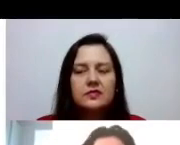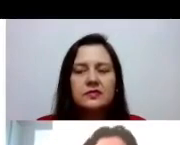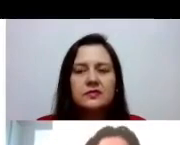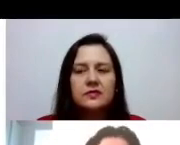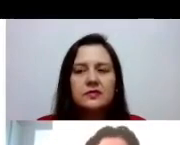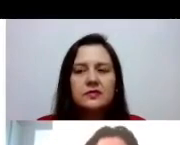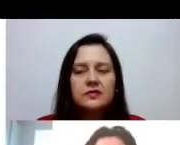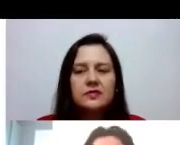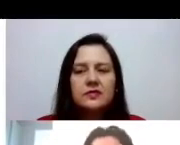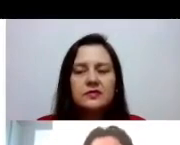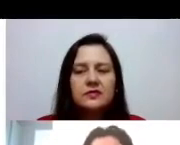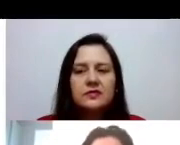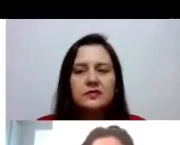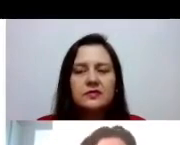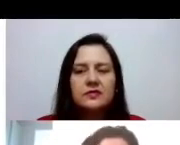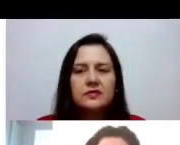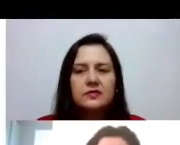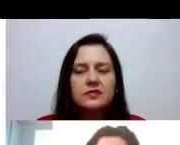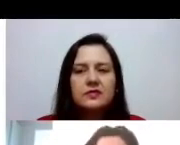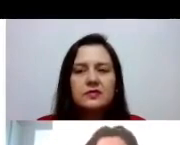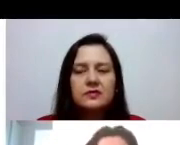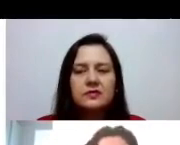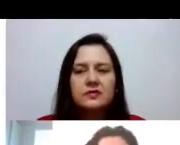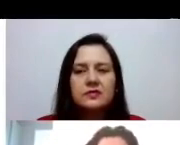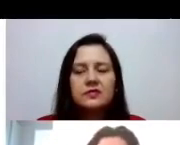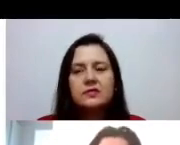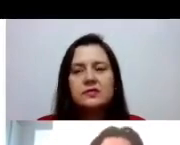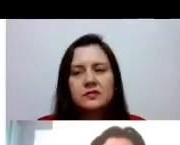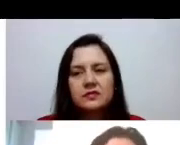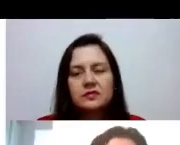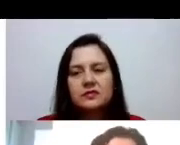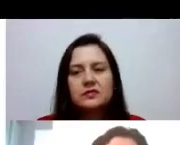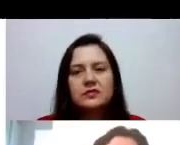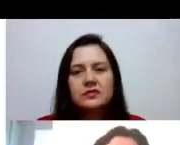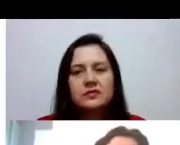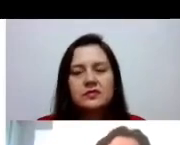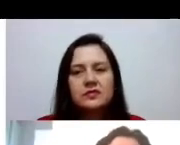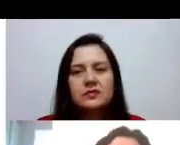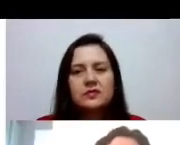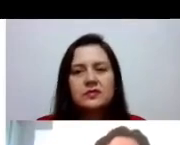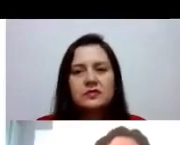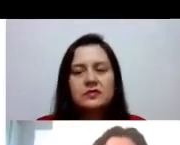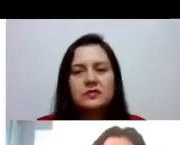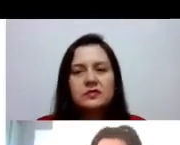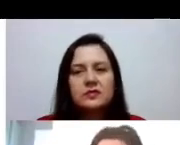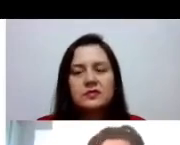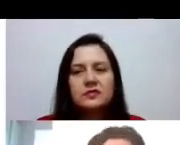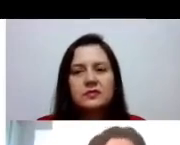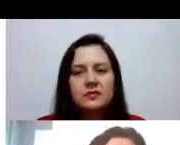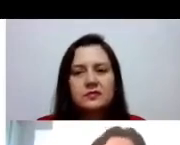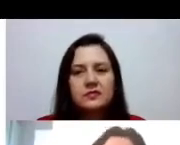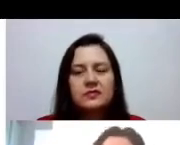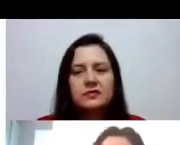contábil, financeira, orçamentária, de licitação, de contratos, de prestação do terceiro setor, de atos